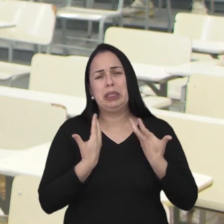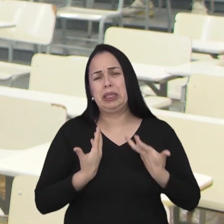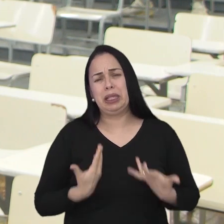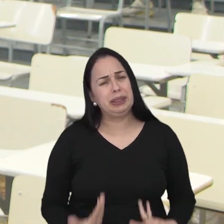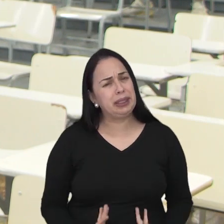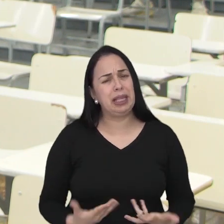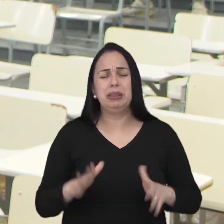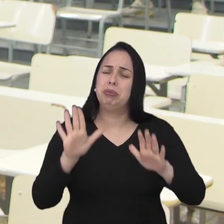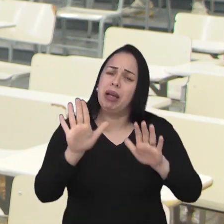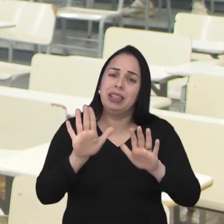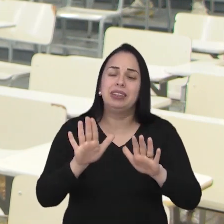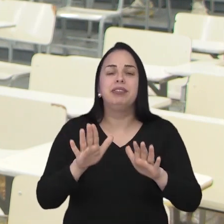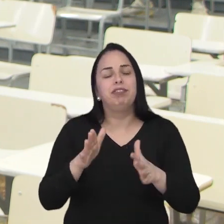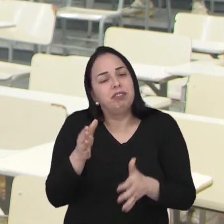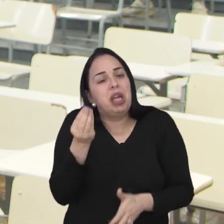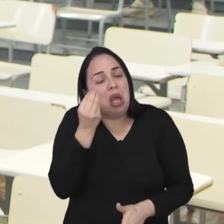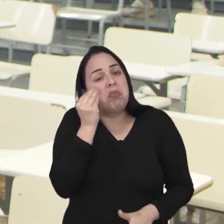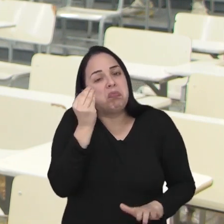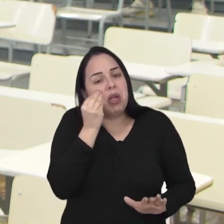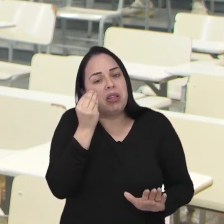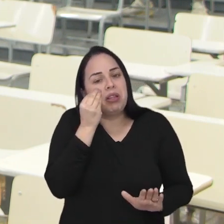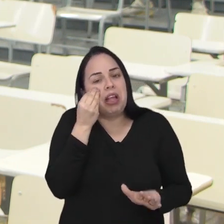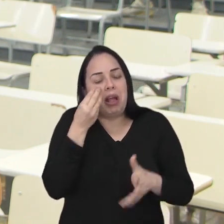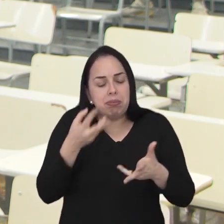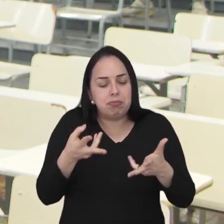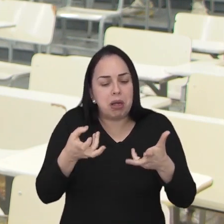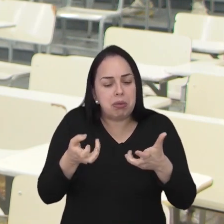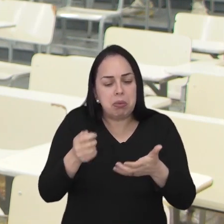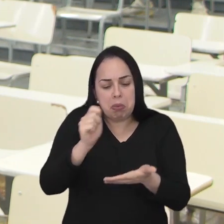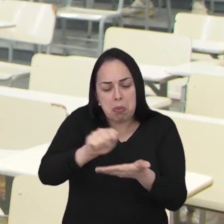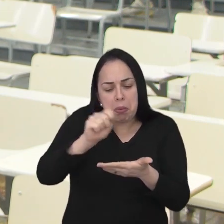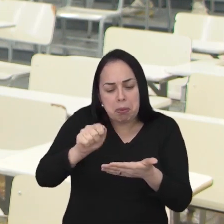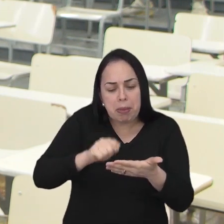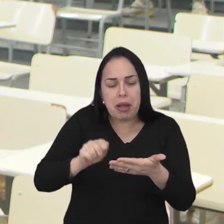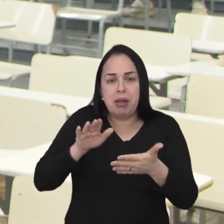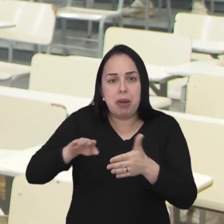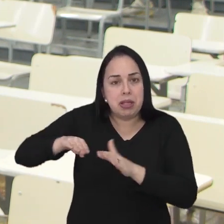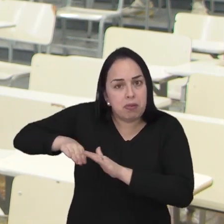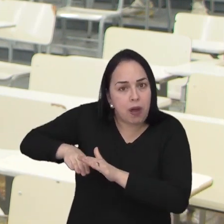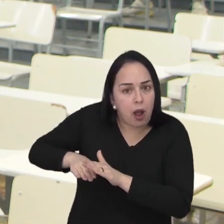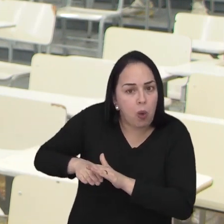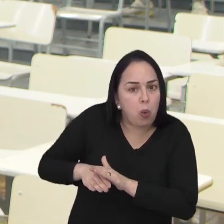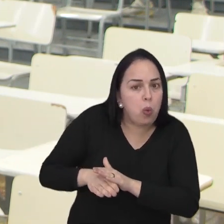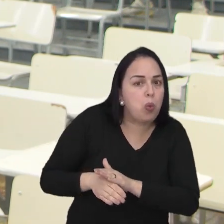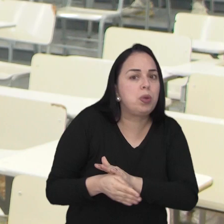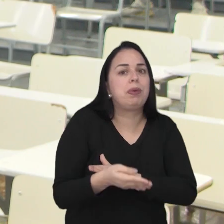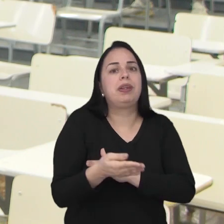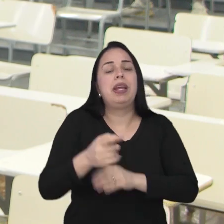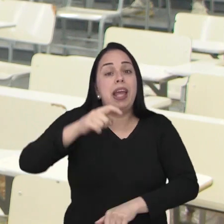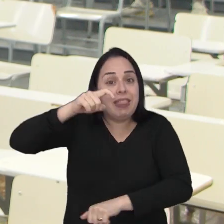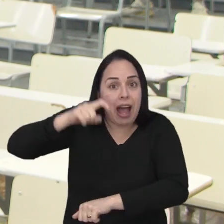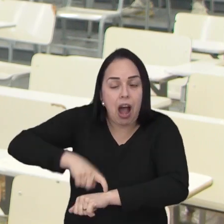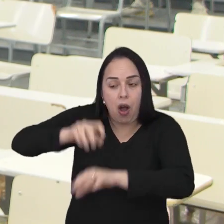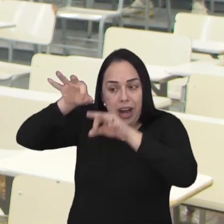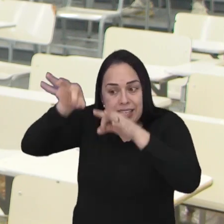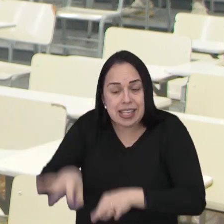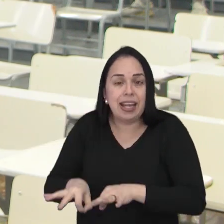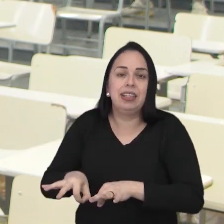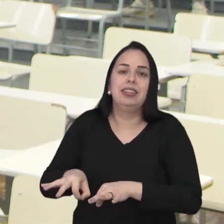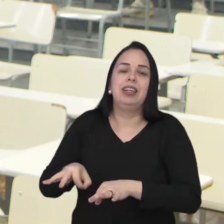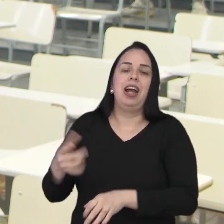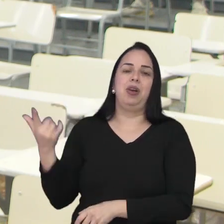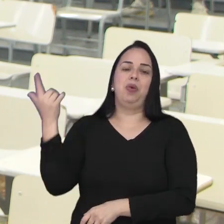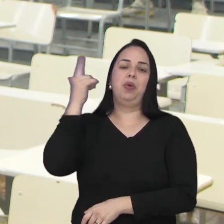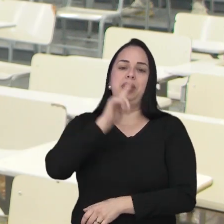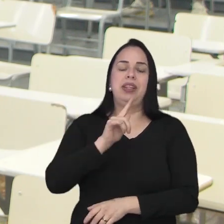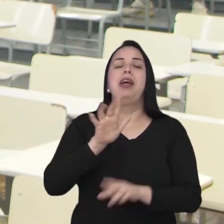nossa, que cansaço, não queria estar aqui, mas aí você acaba que percebe, né, conforme foi passando os anos, que isso realmente é bom, porque você acaba chegando no Enem vendo que é só mais uma